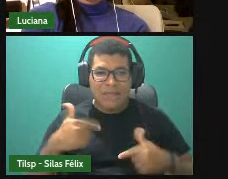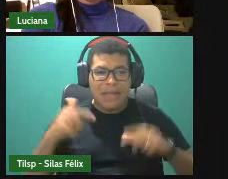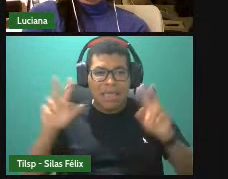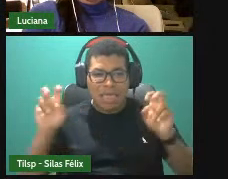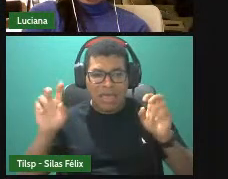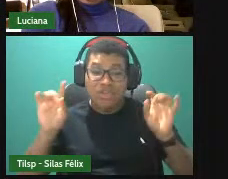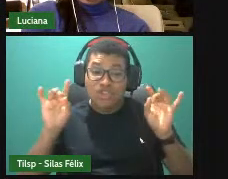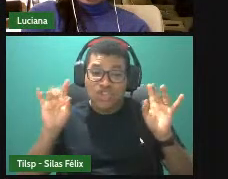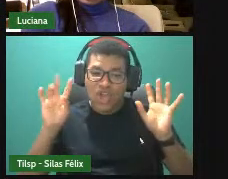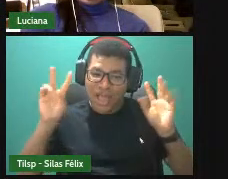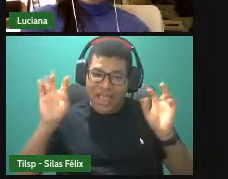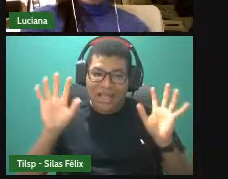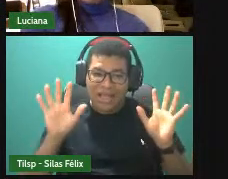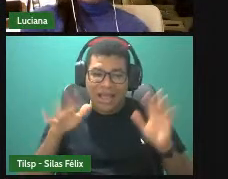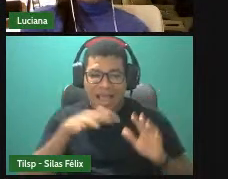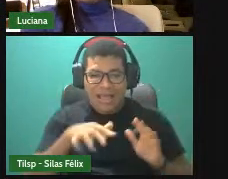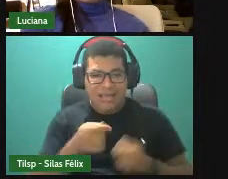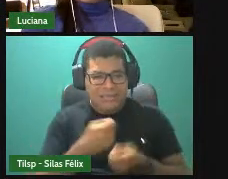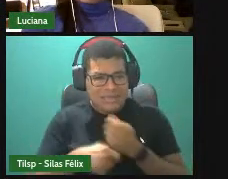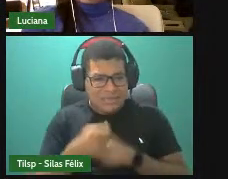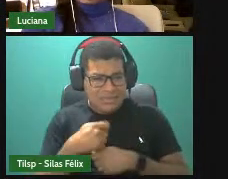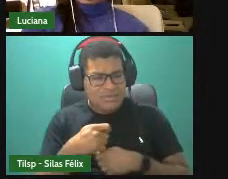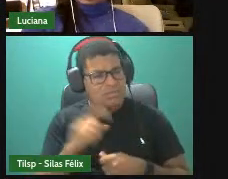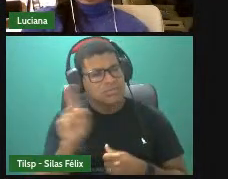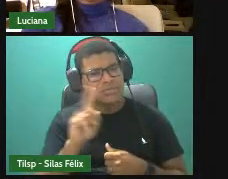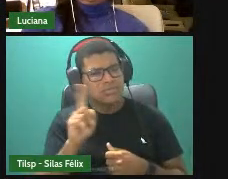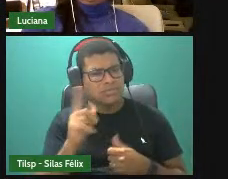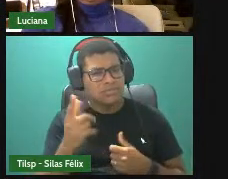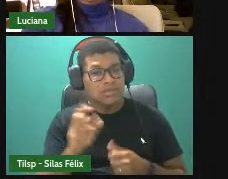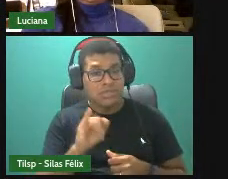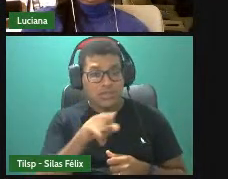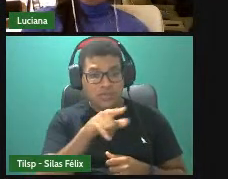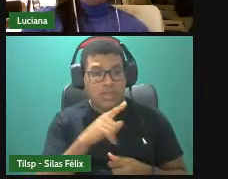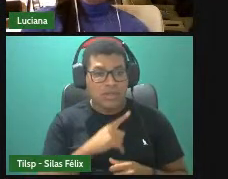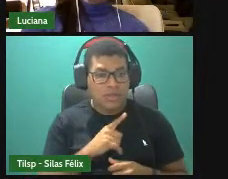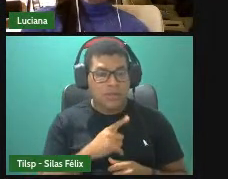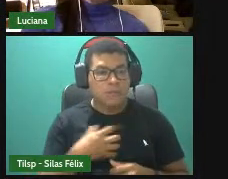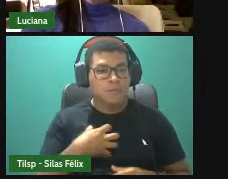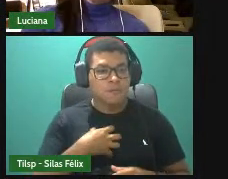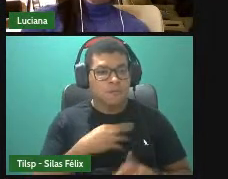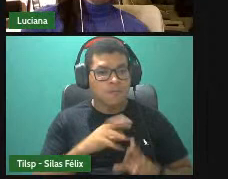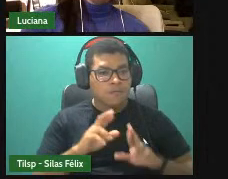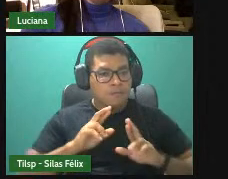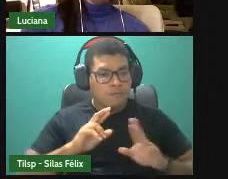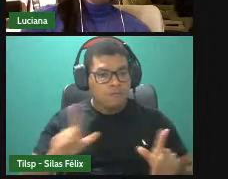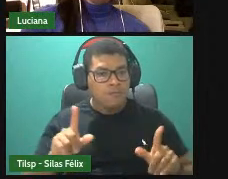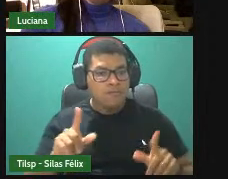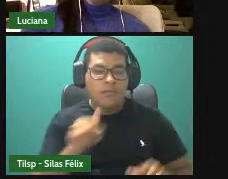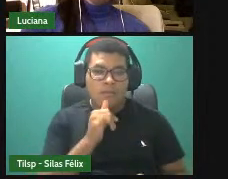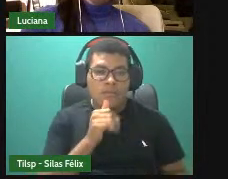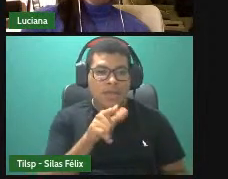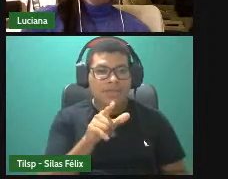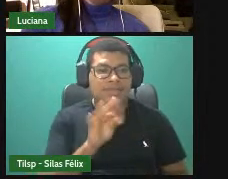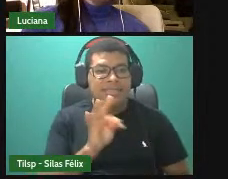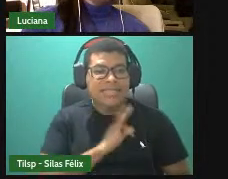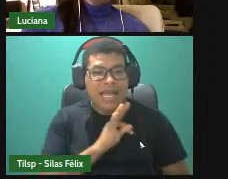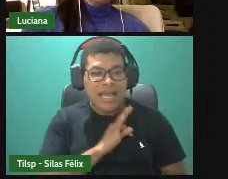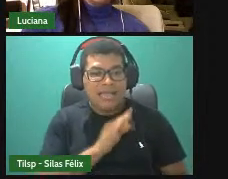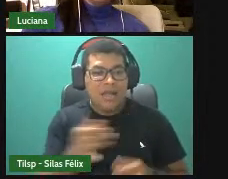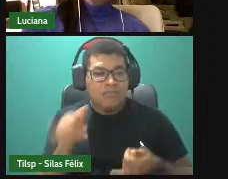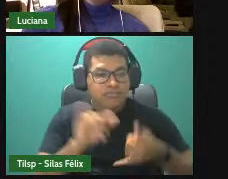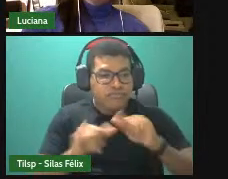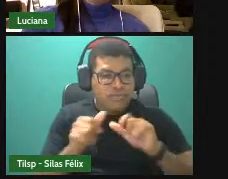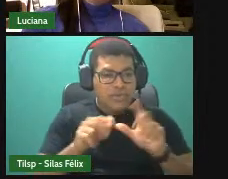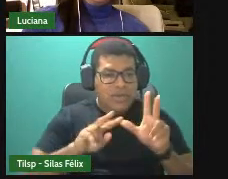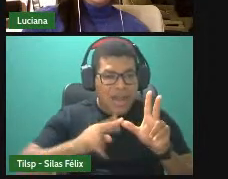parte administrativa. Não, se de repente você tiver uma aptidão, se você gostar de técnicas de laboratório, técnicas